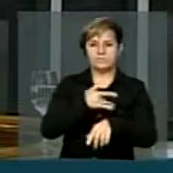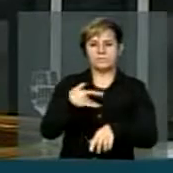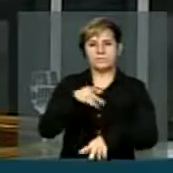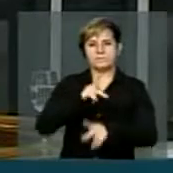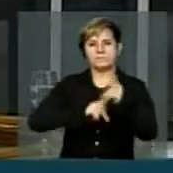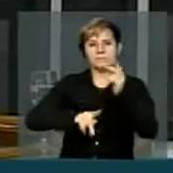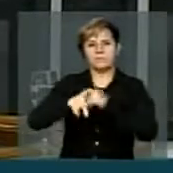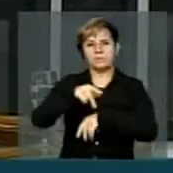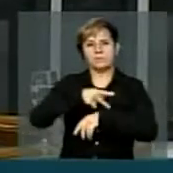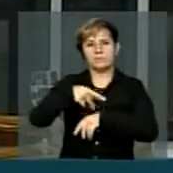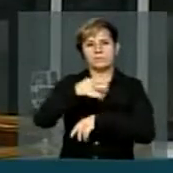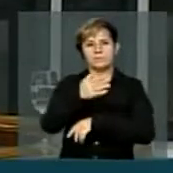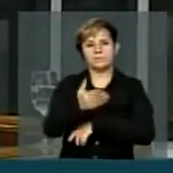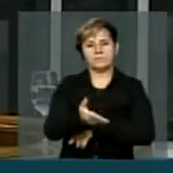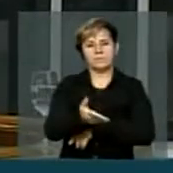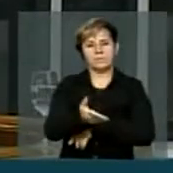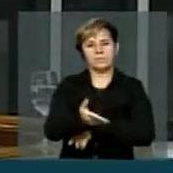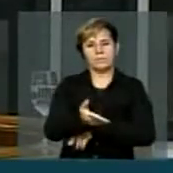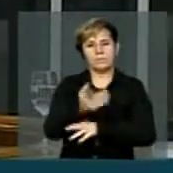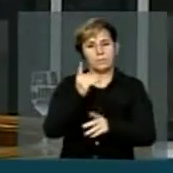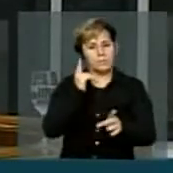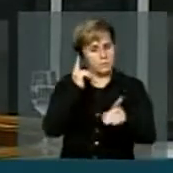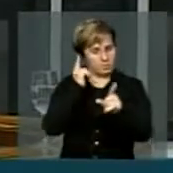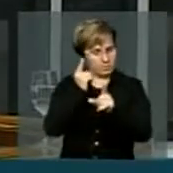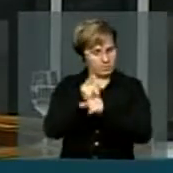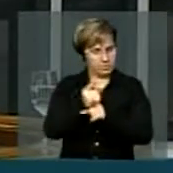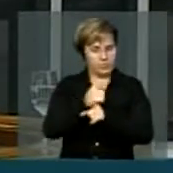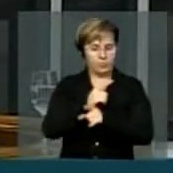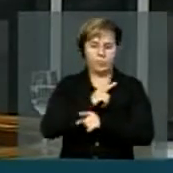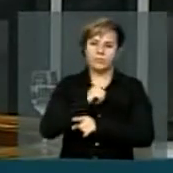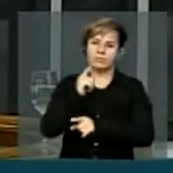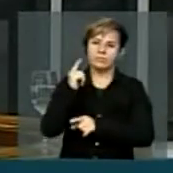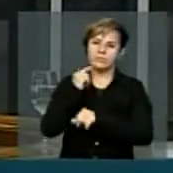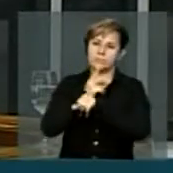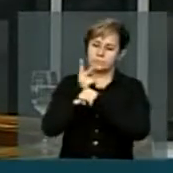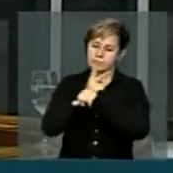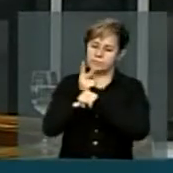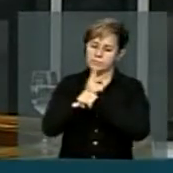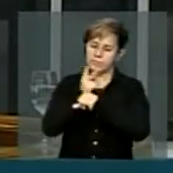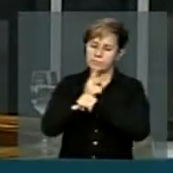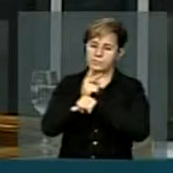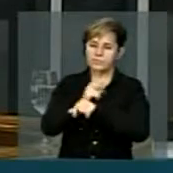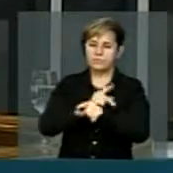país. Esse encontro busca exatamente,